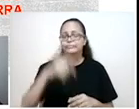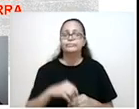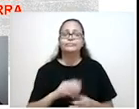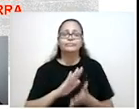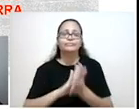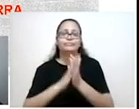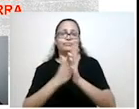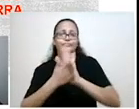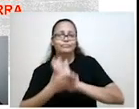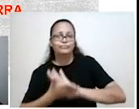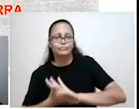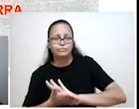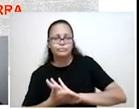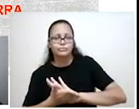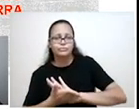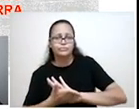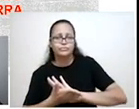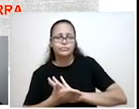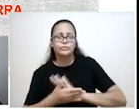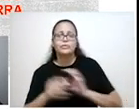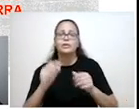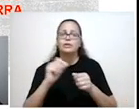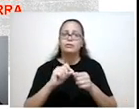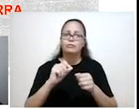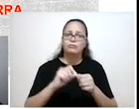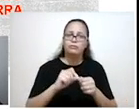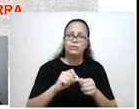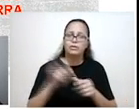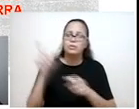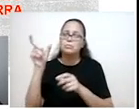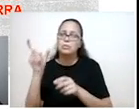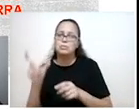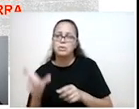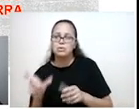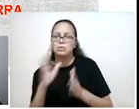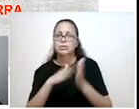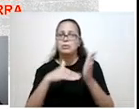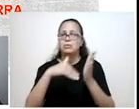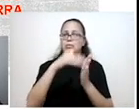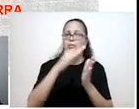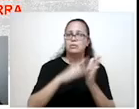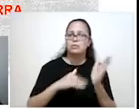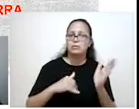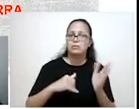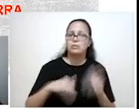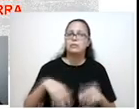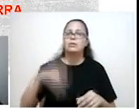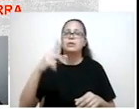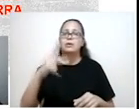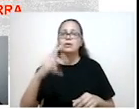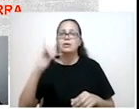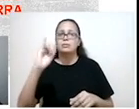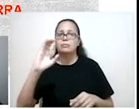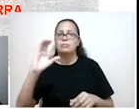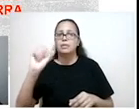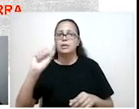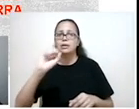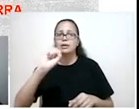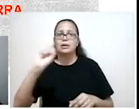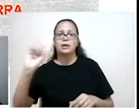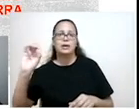artista espanhol Pablo Picasso a pintar uma de suas mais famosas telas, que leva o nome da cidade